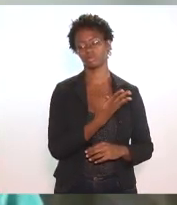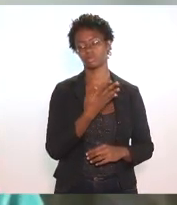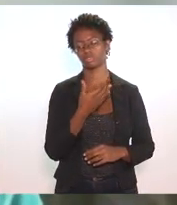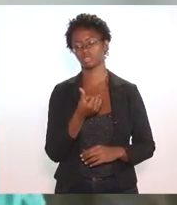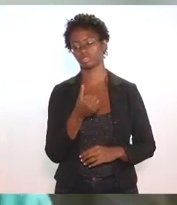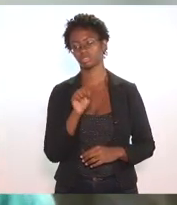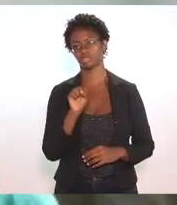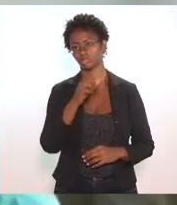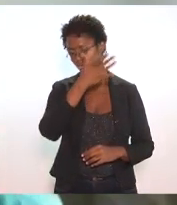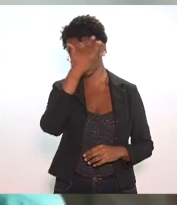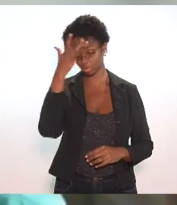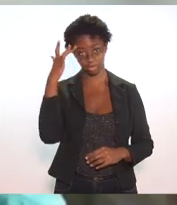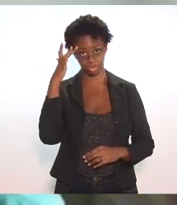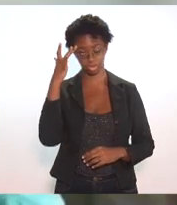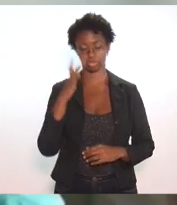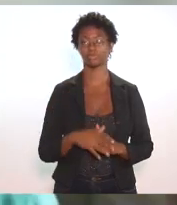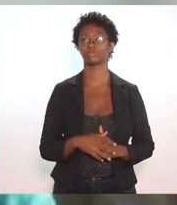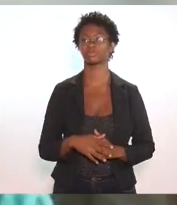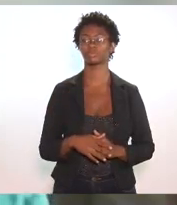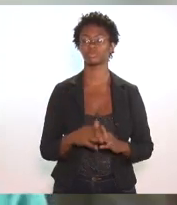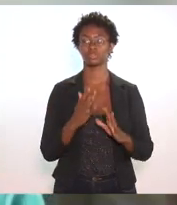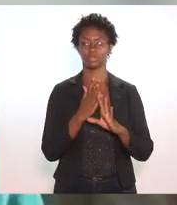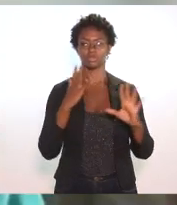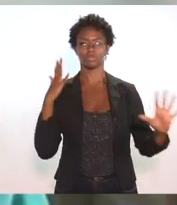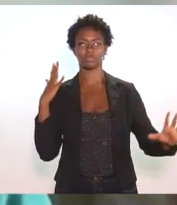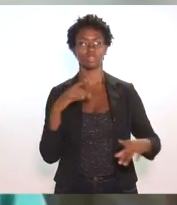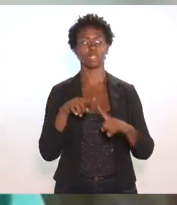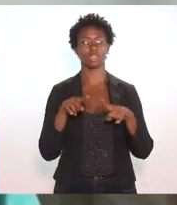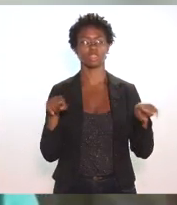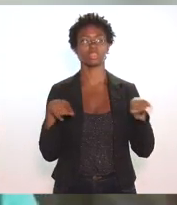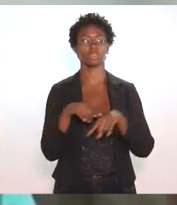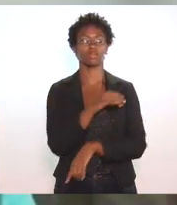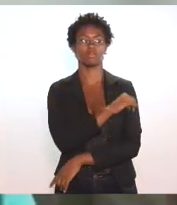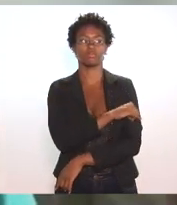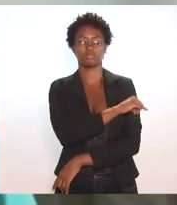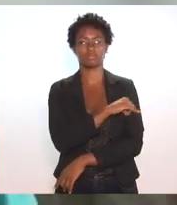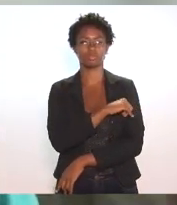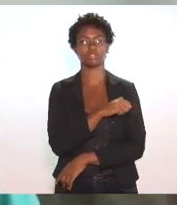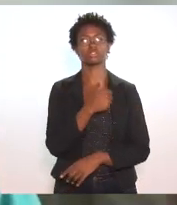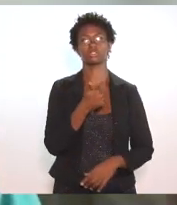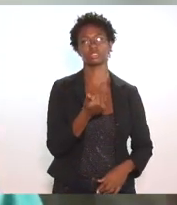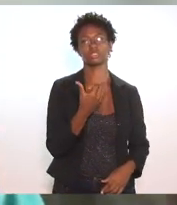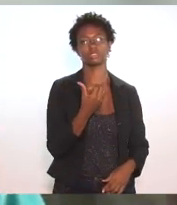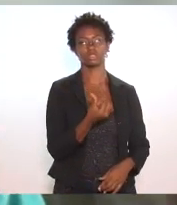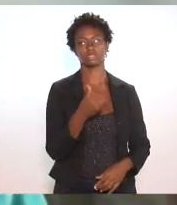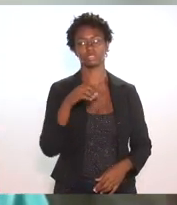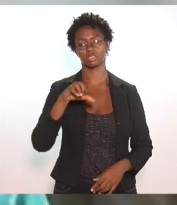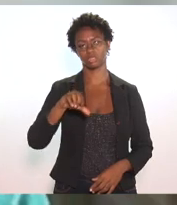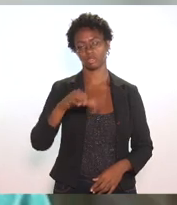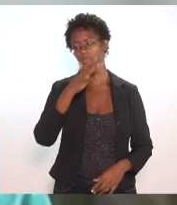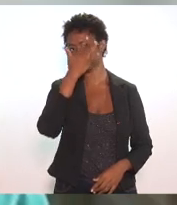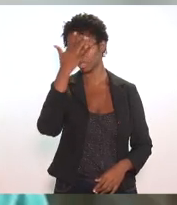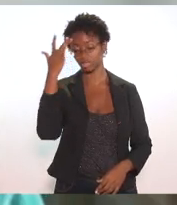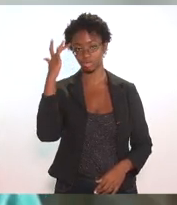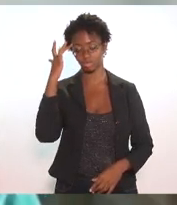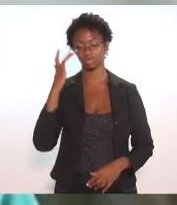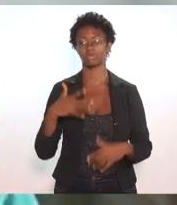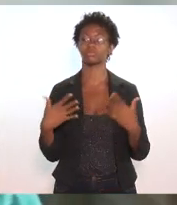468 pessoas e a fila de enfermaria estava em 169 pessoas.